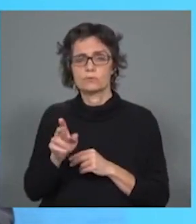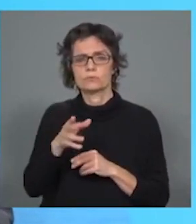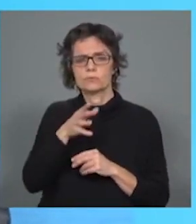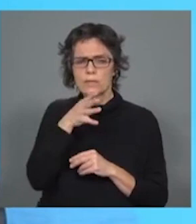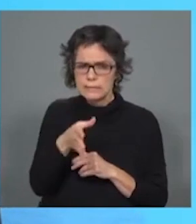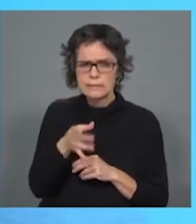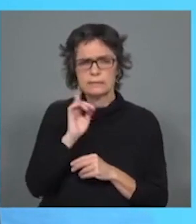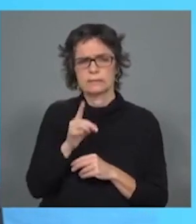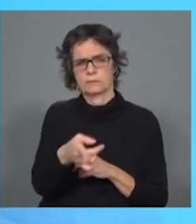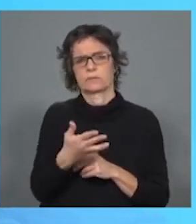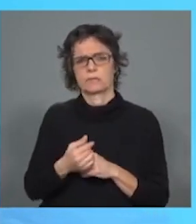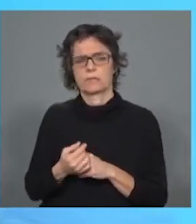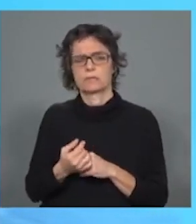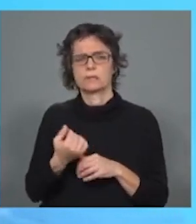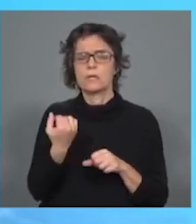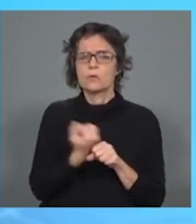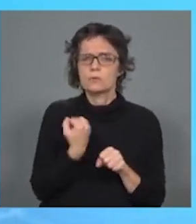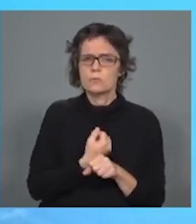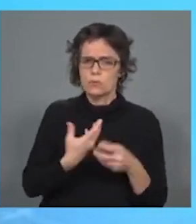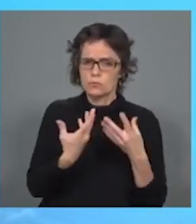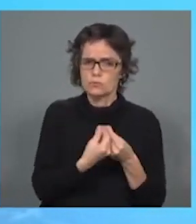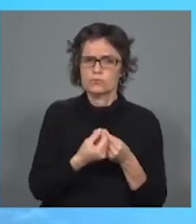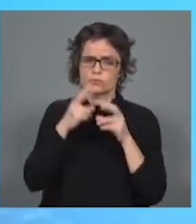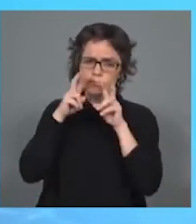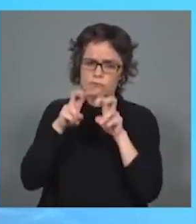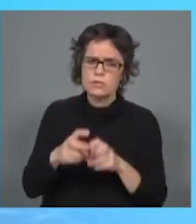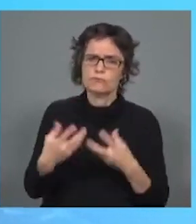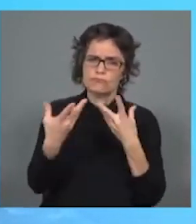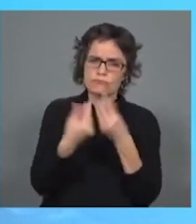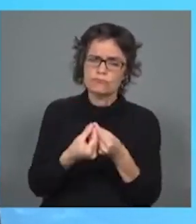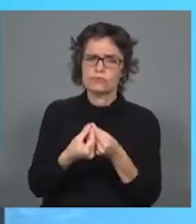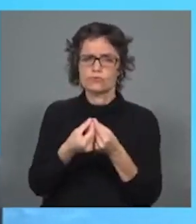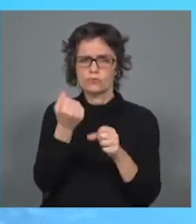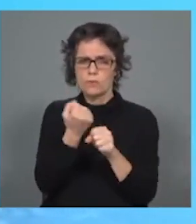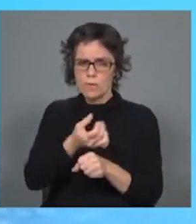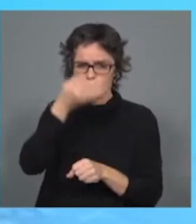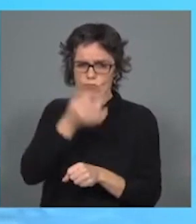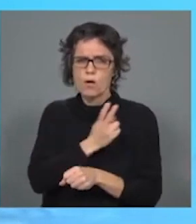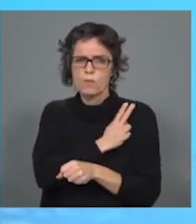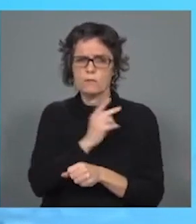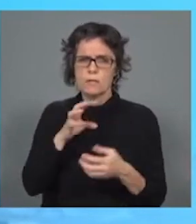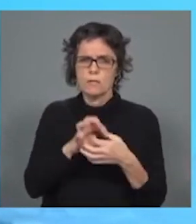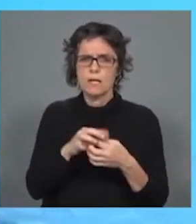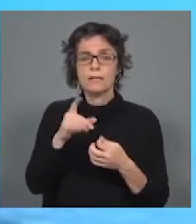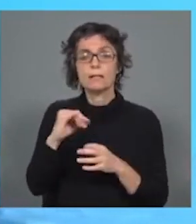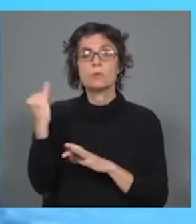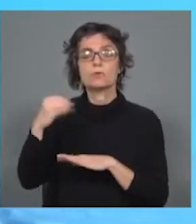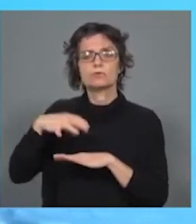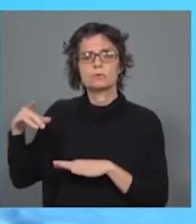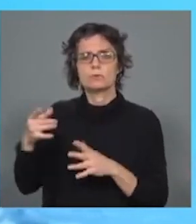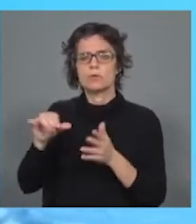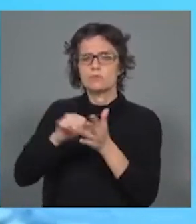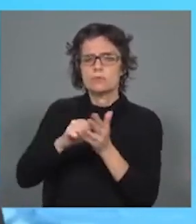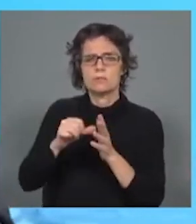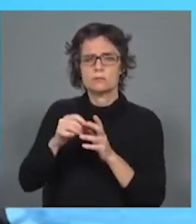conjunto, não só um trabalho sério e académico neste sentido, também, mas com a instituição de cátedras, de centros,